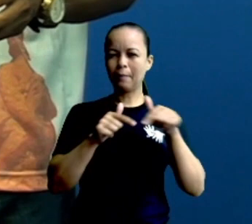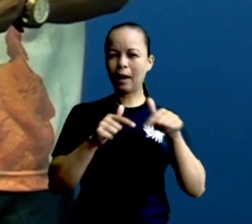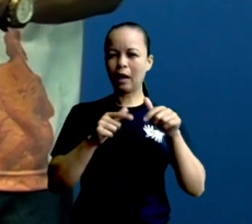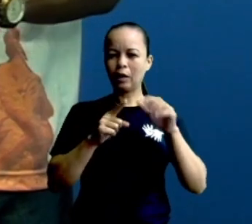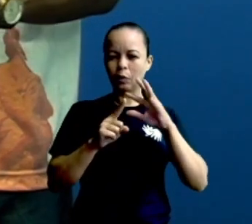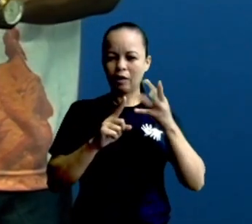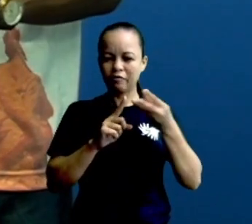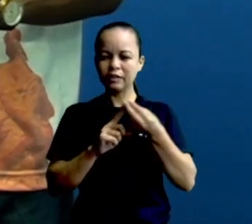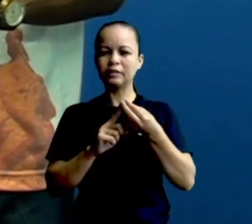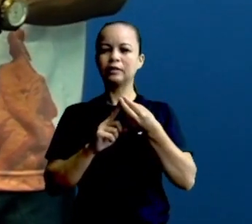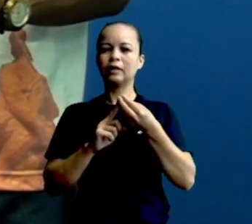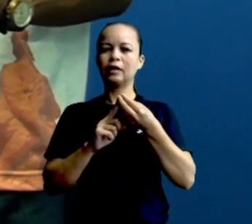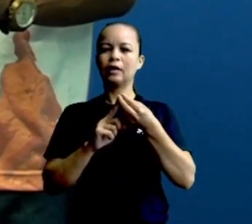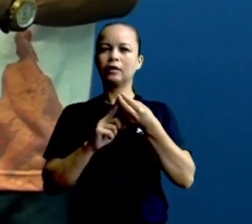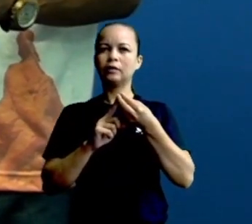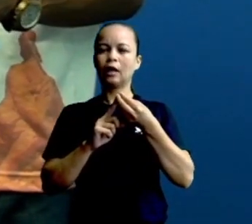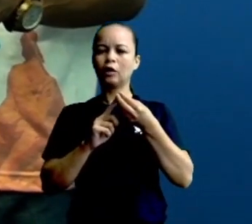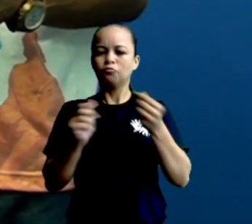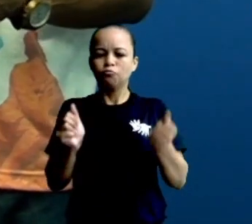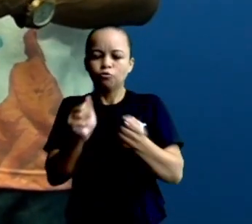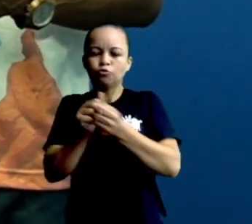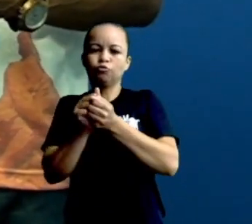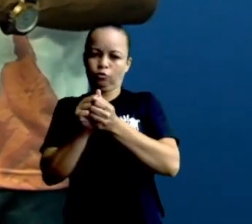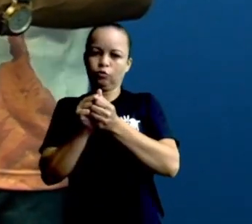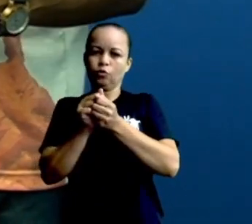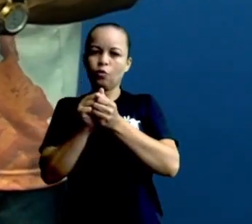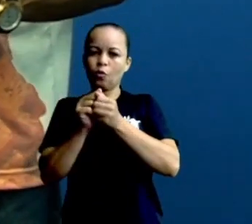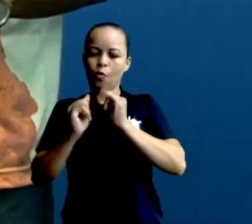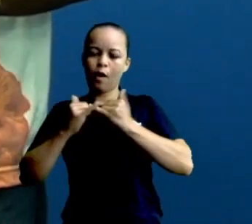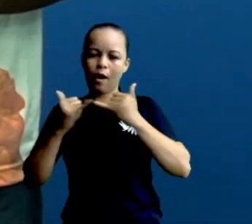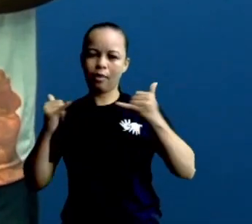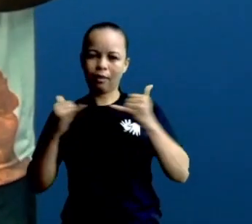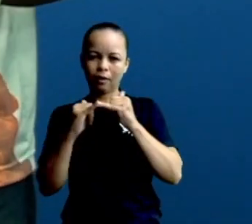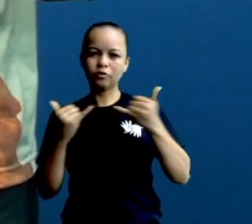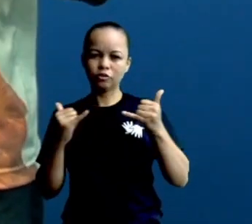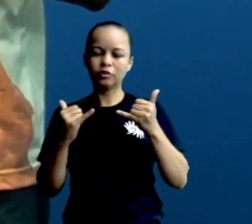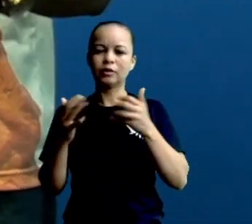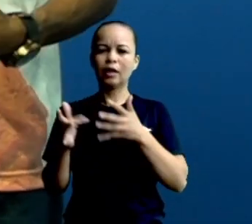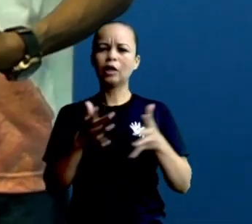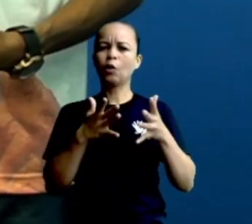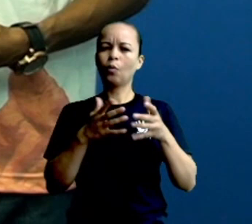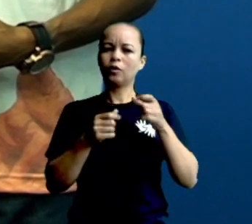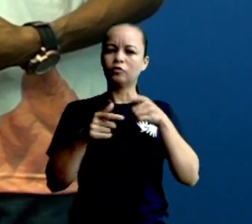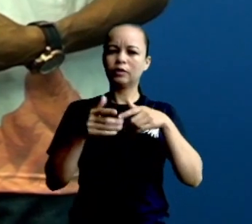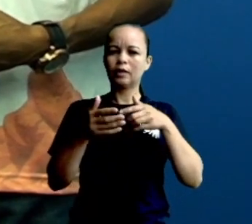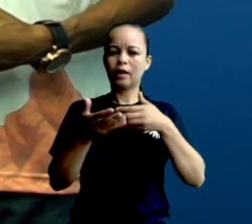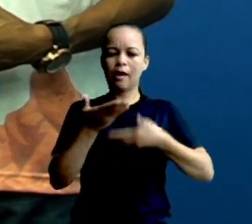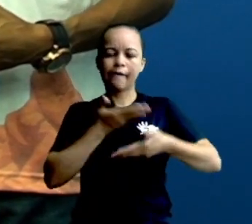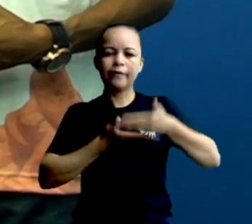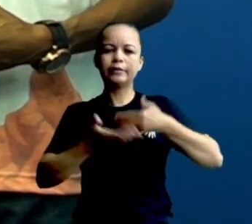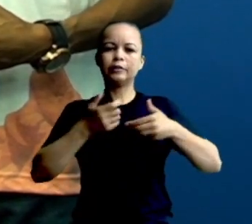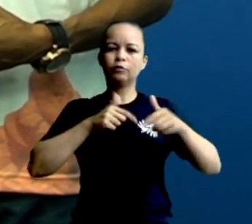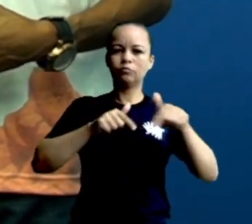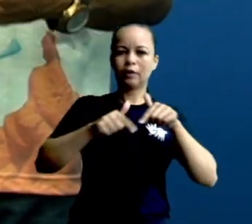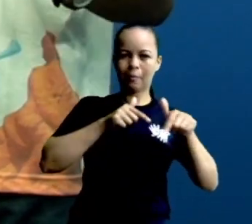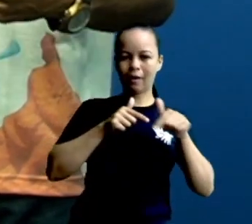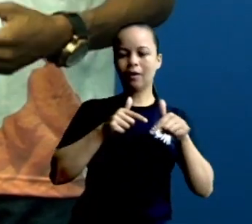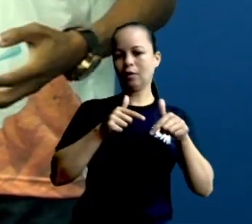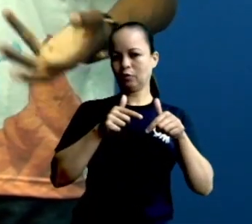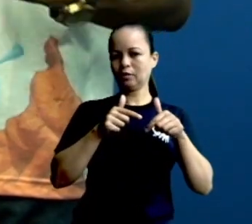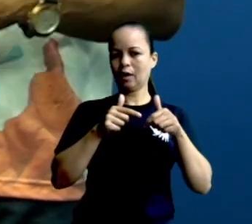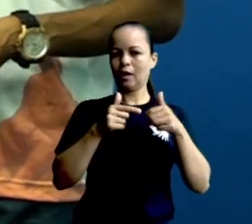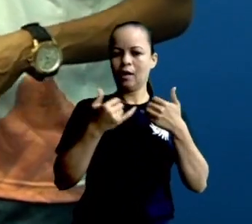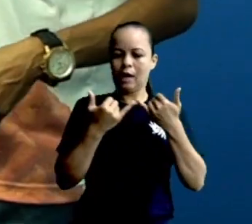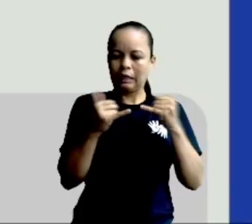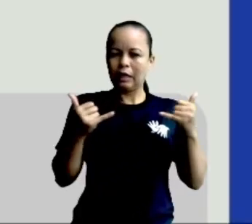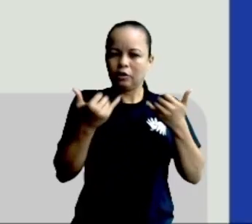anda junto com energia, tá? Quando você realiza um trabalho, você está gastando energia, certo?